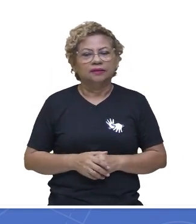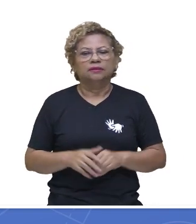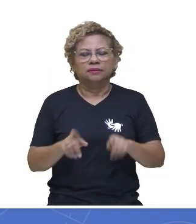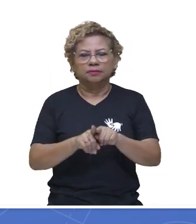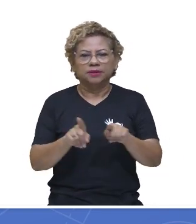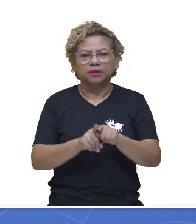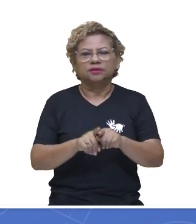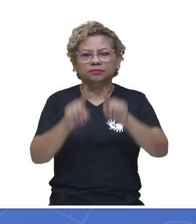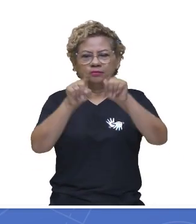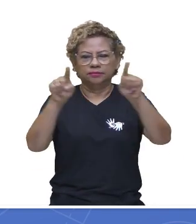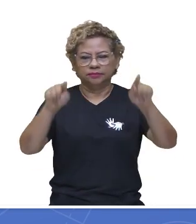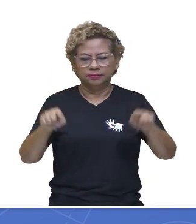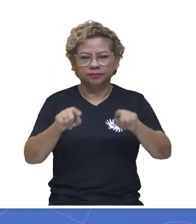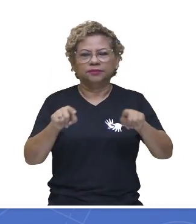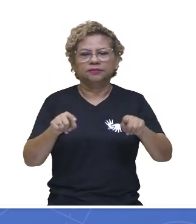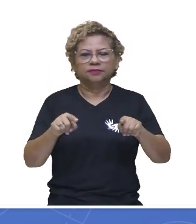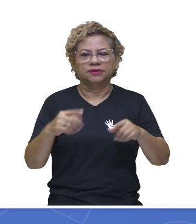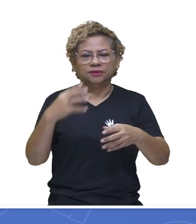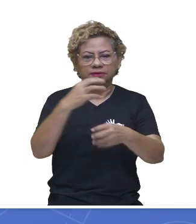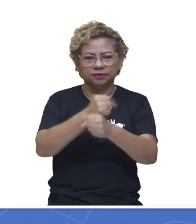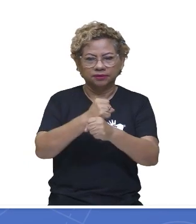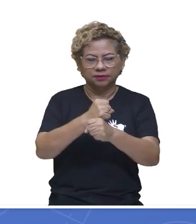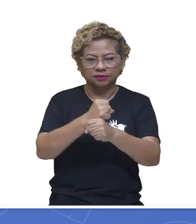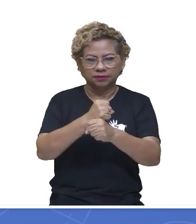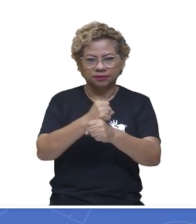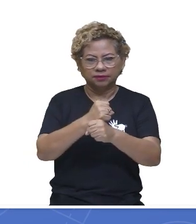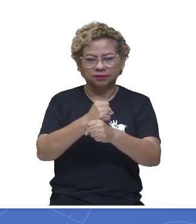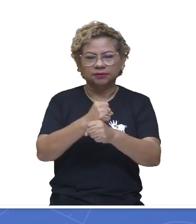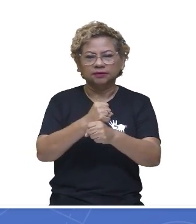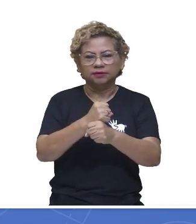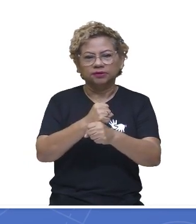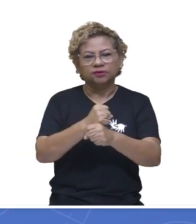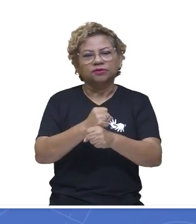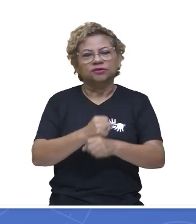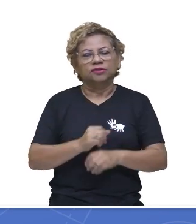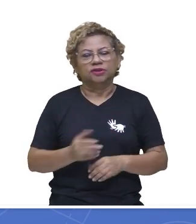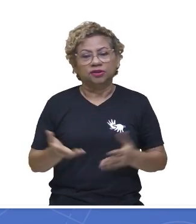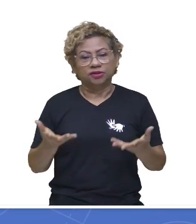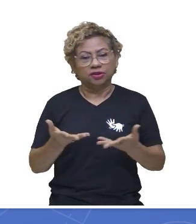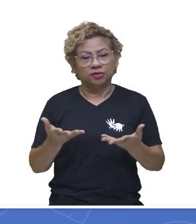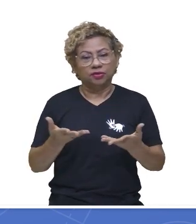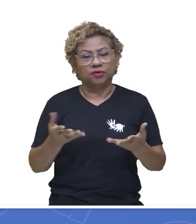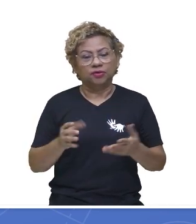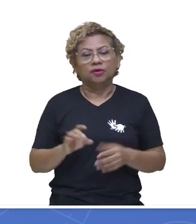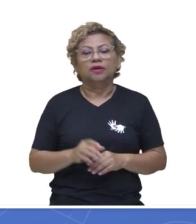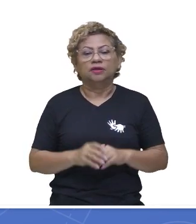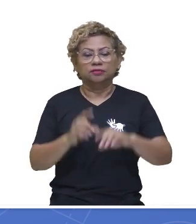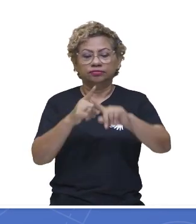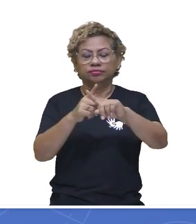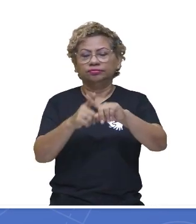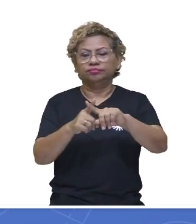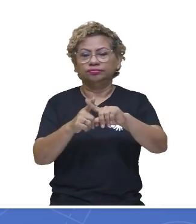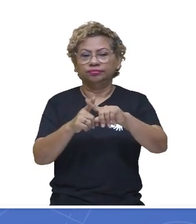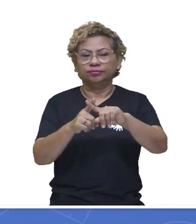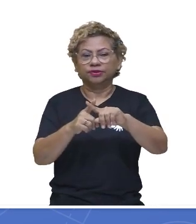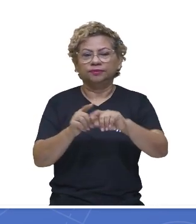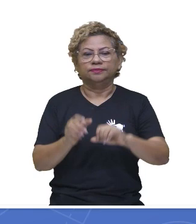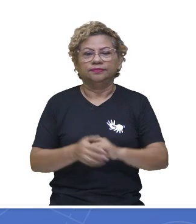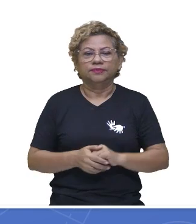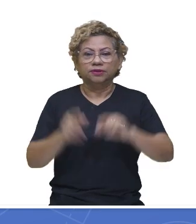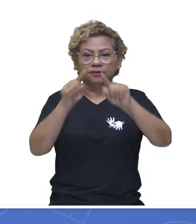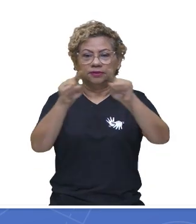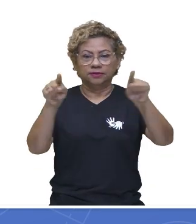de matrizes, agora nós iremos estudar a multiplicação de matrizes, tá? Lembrando, pessoal, que no caso de matrizes nós não temos